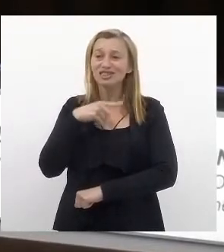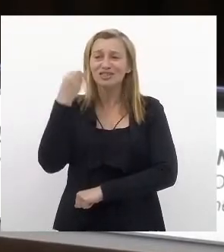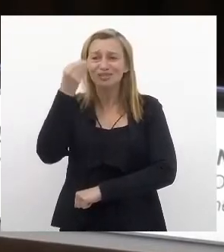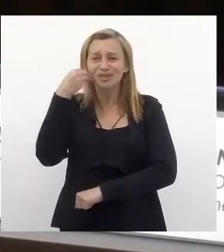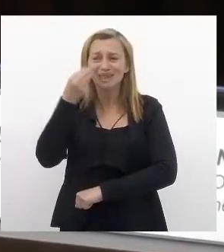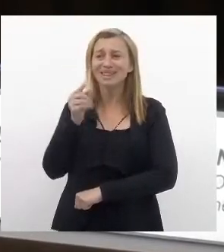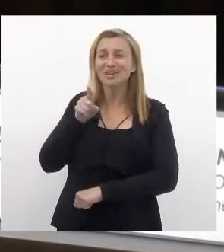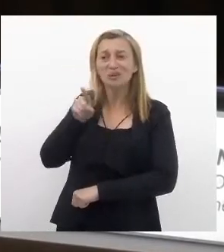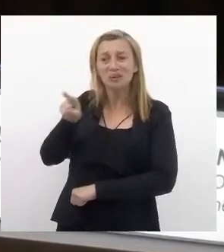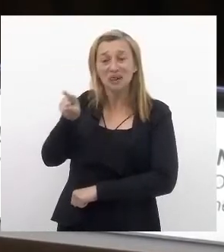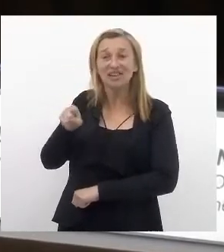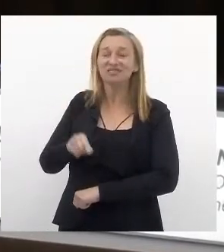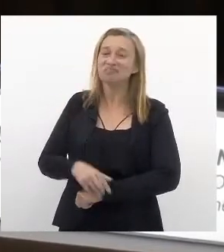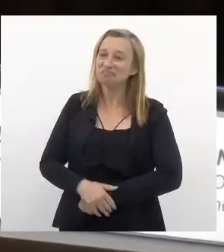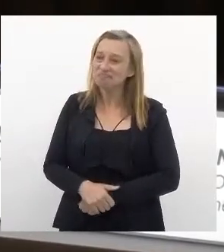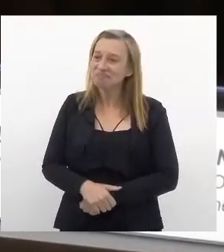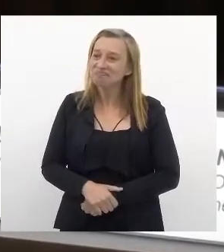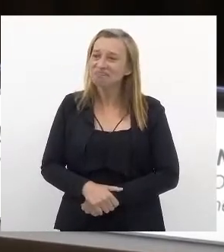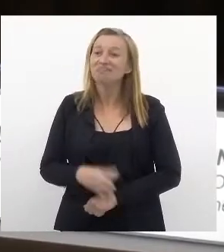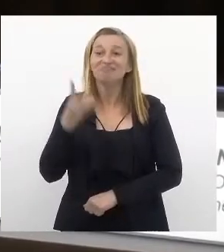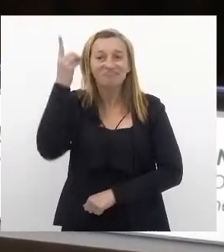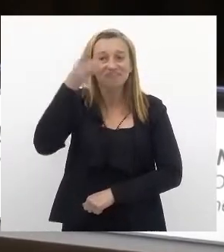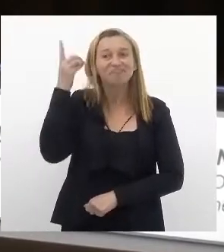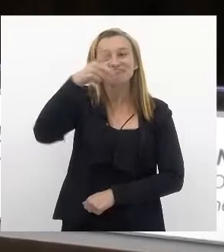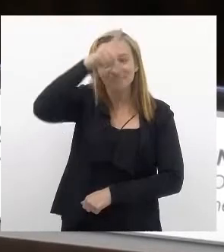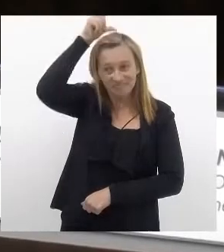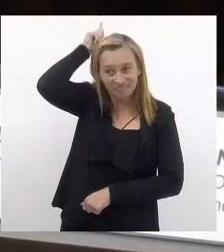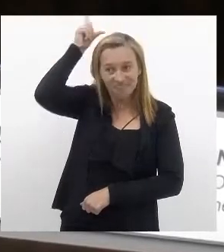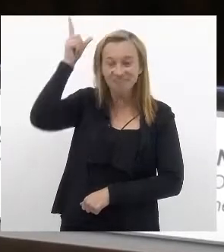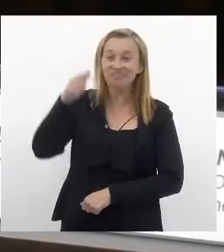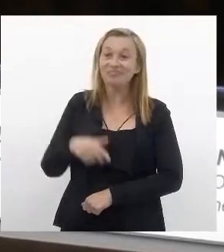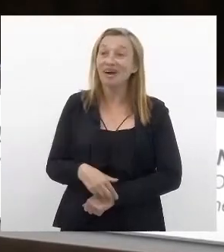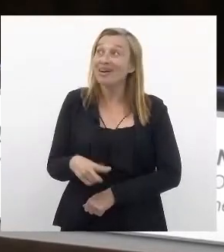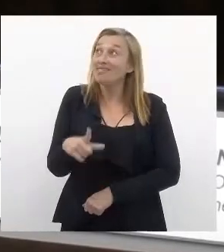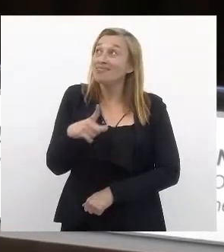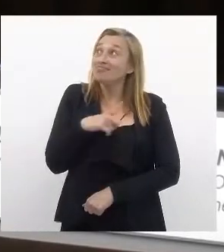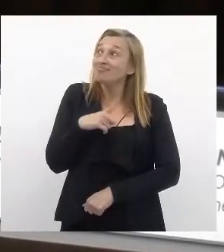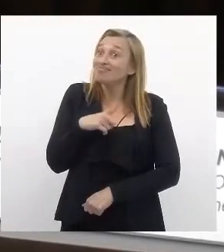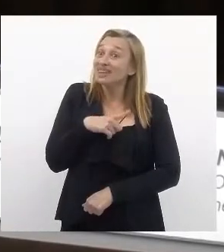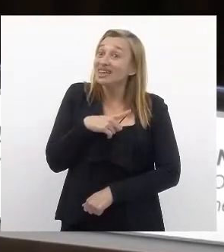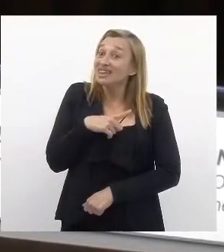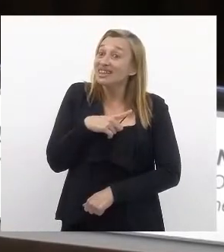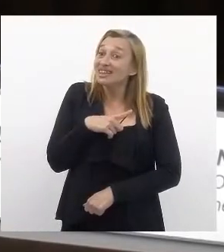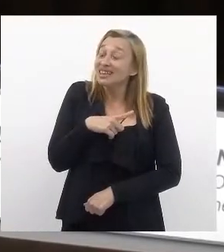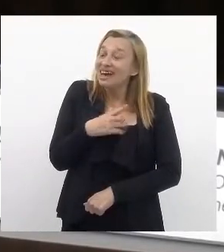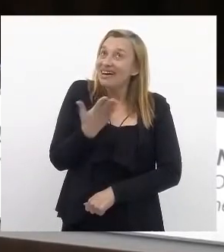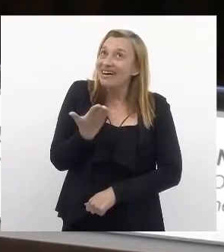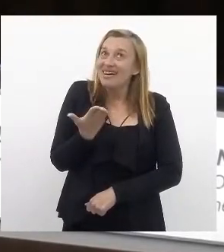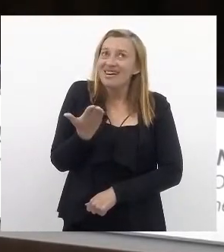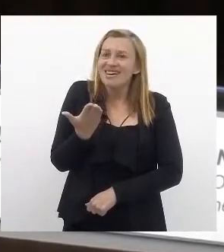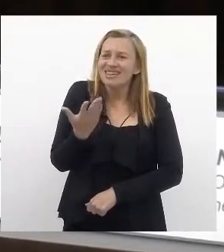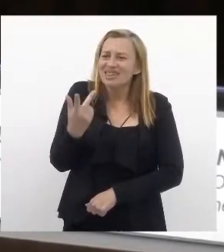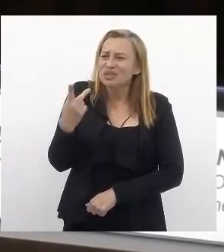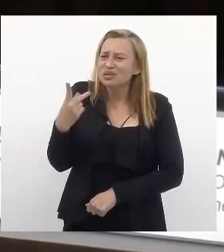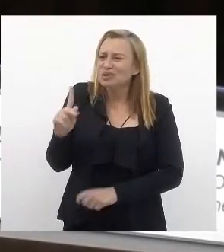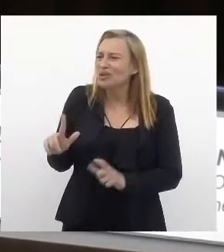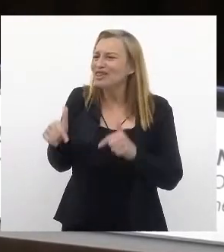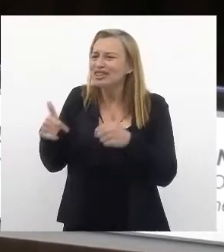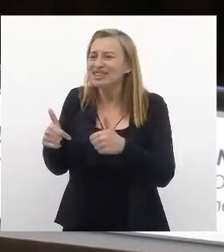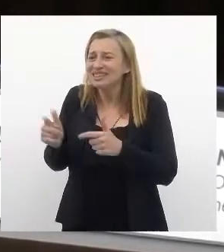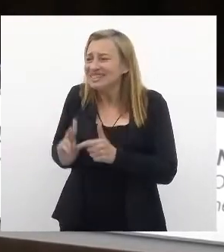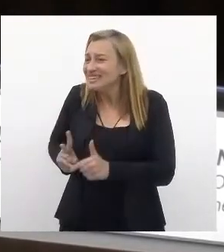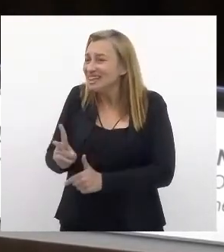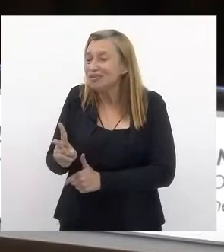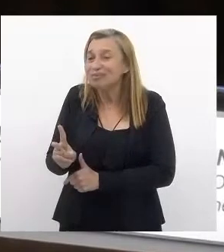com ele. O deputado Luiz Paulo tem nas suas atitudes,